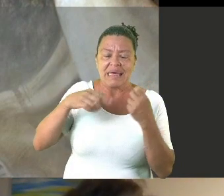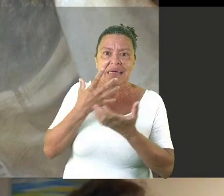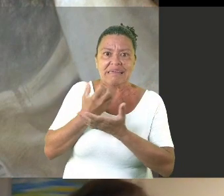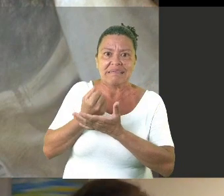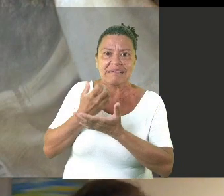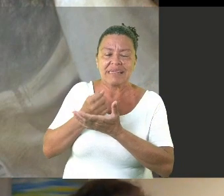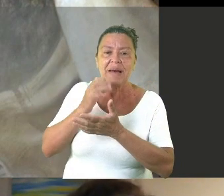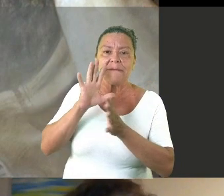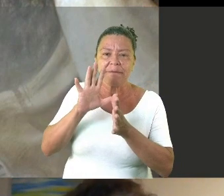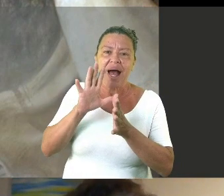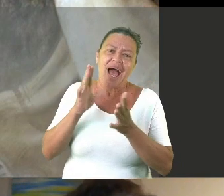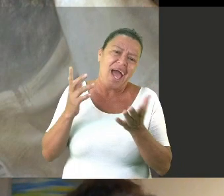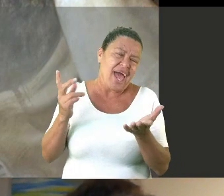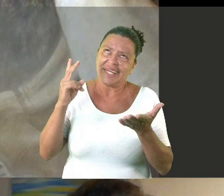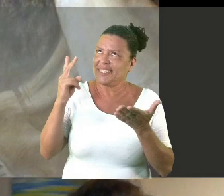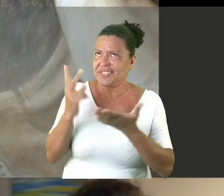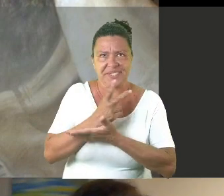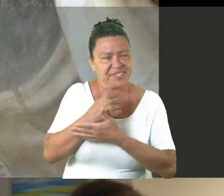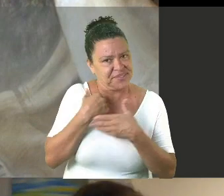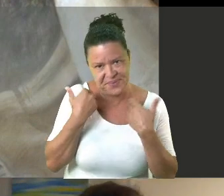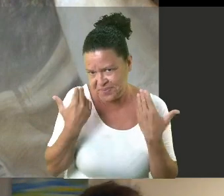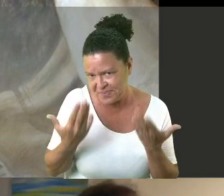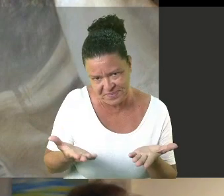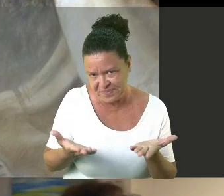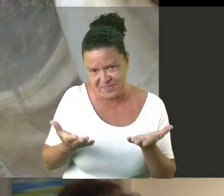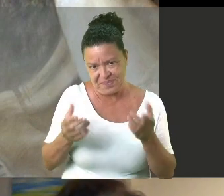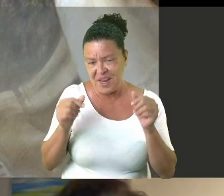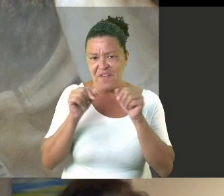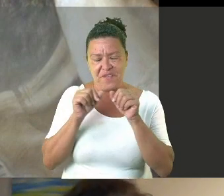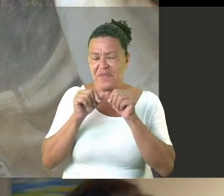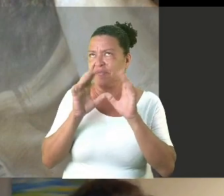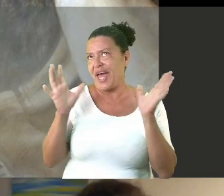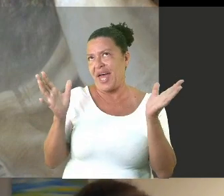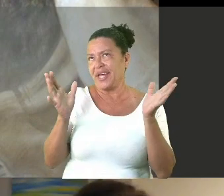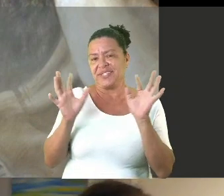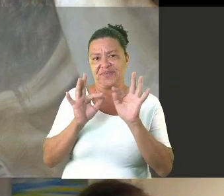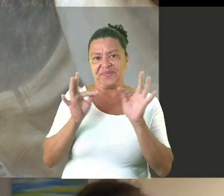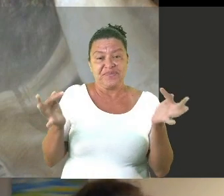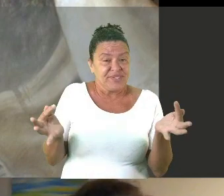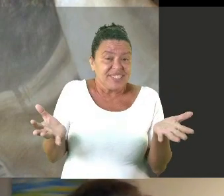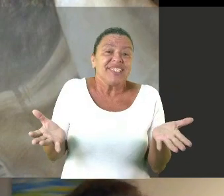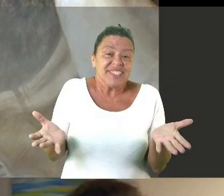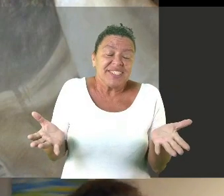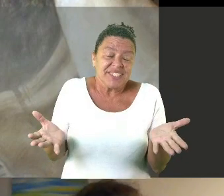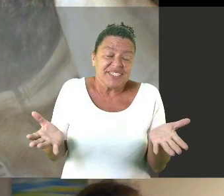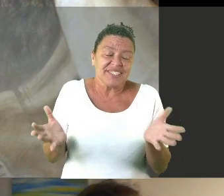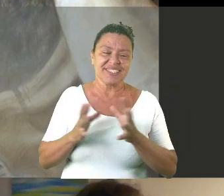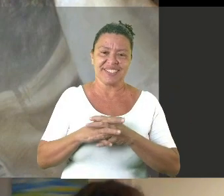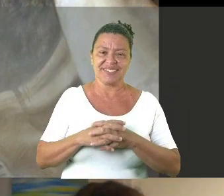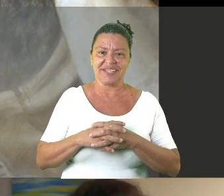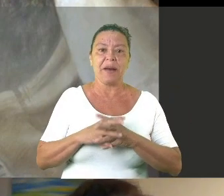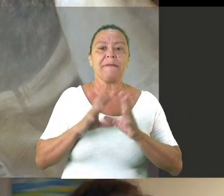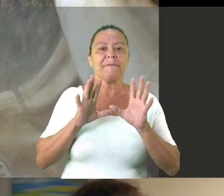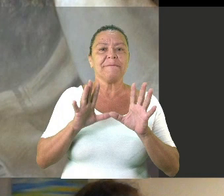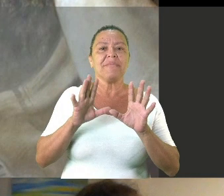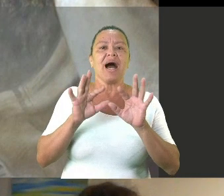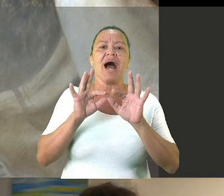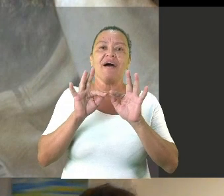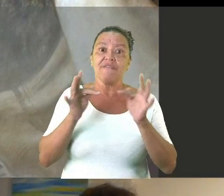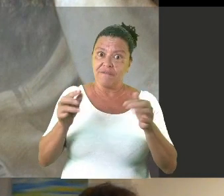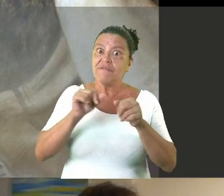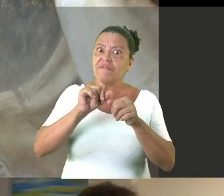gravação, mas faz parte. É tudo feito de forma muito simples, muito singela, mas feito de